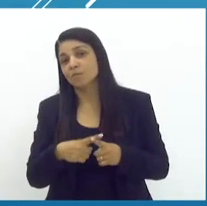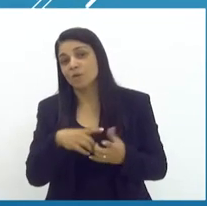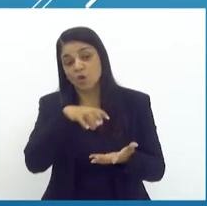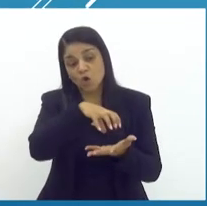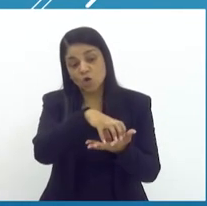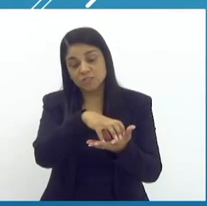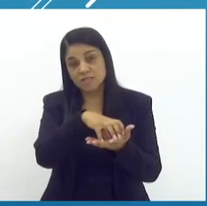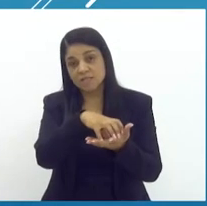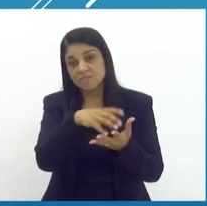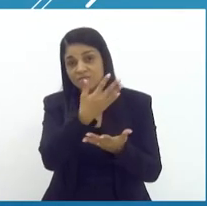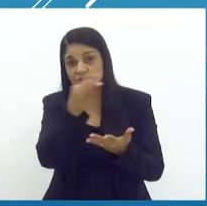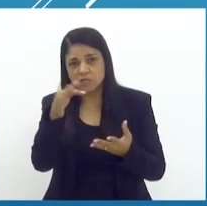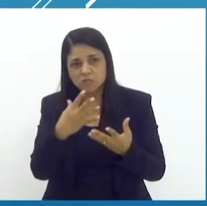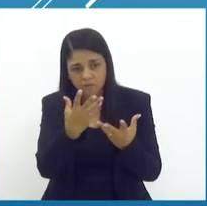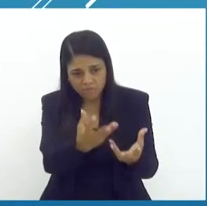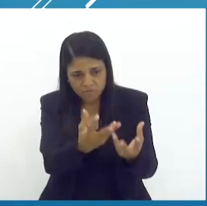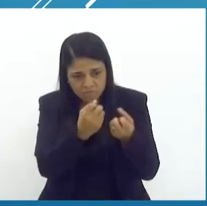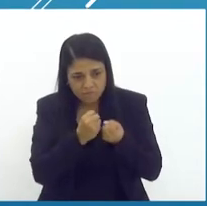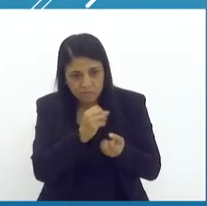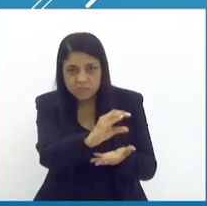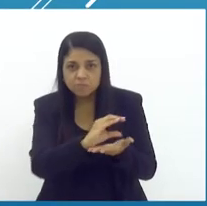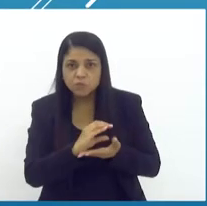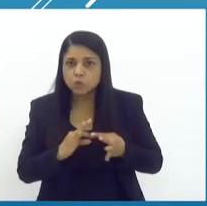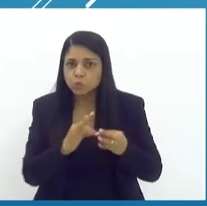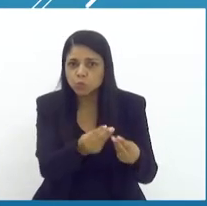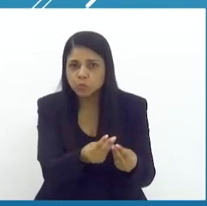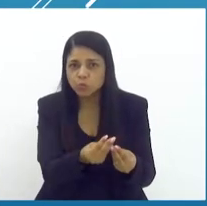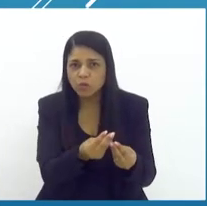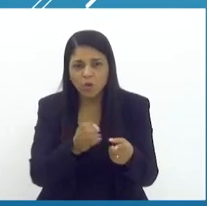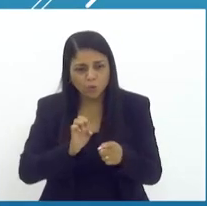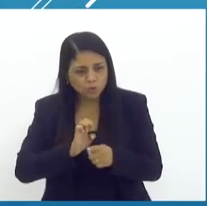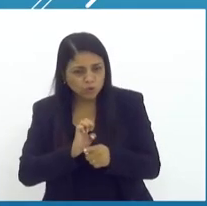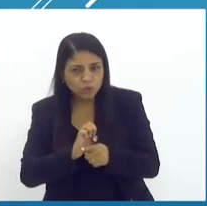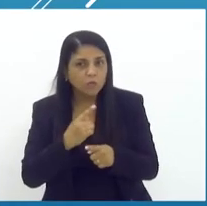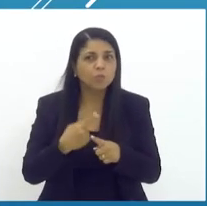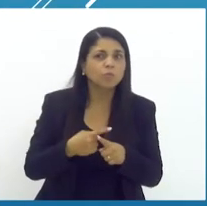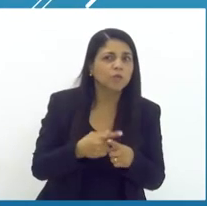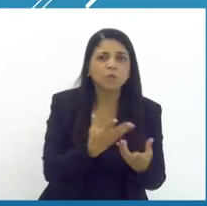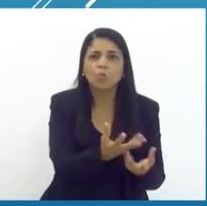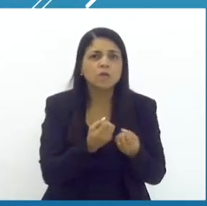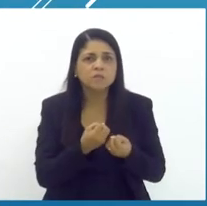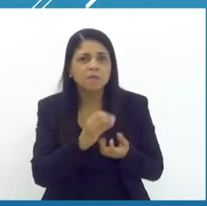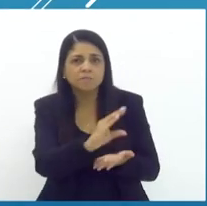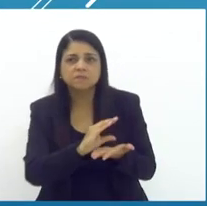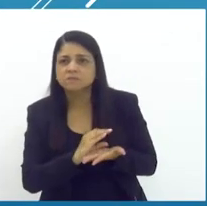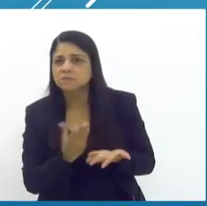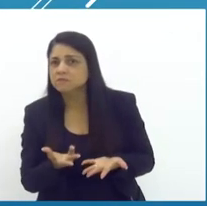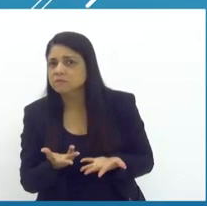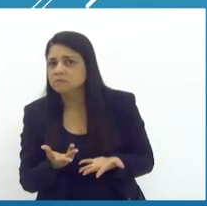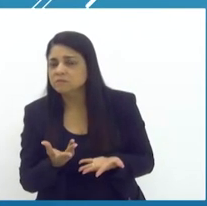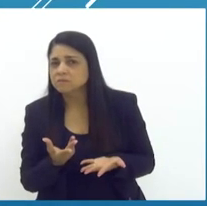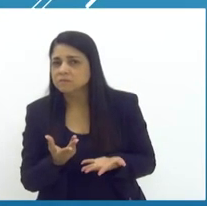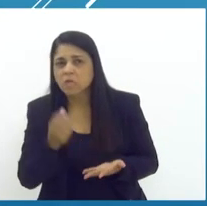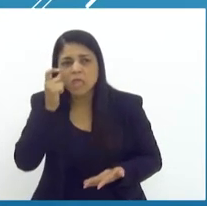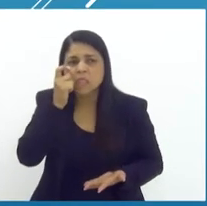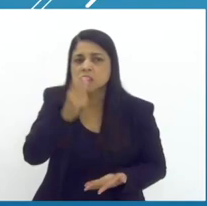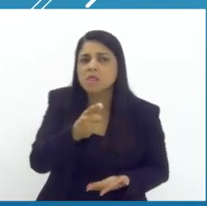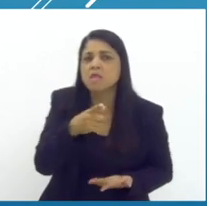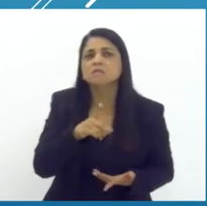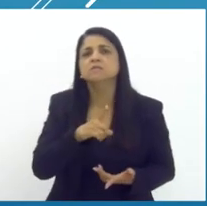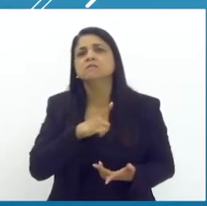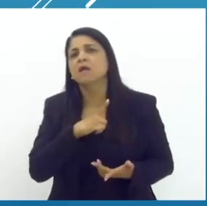conselho tem que ficar com todos os recursos os estágios não devem ficar por quê Do que é produzido neles qual o interesse